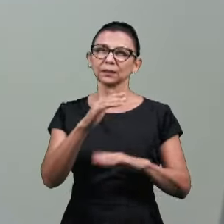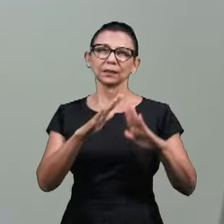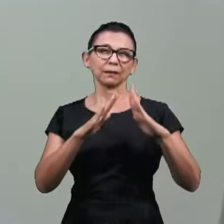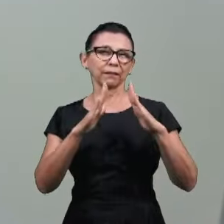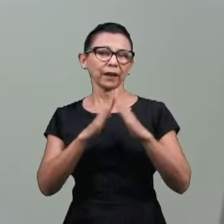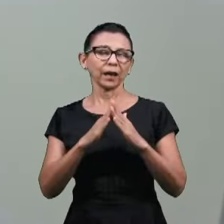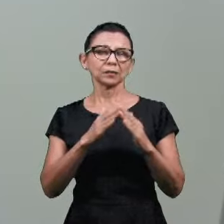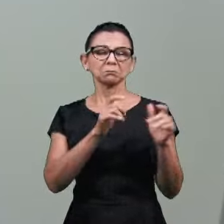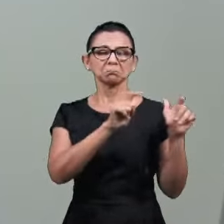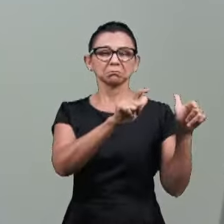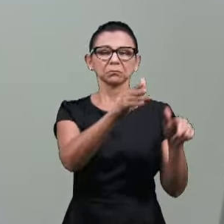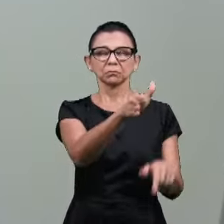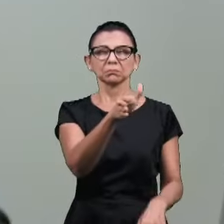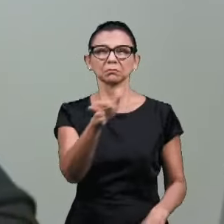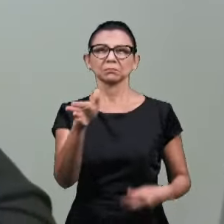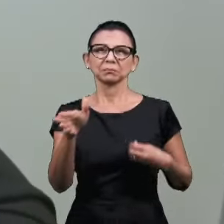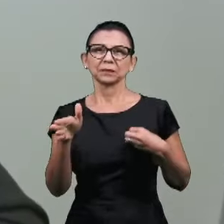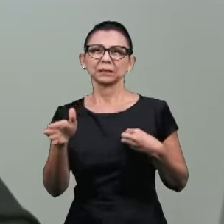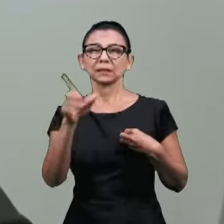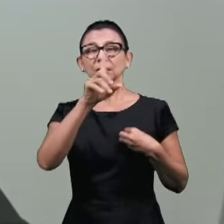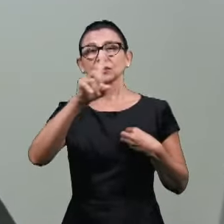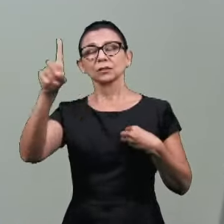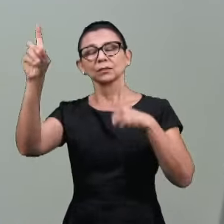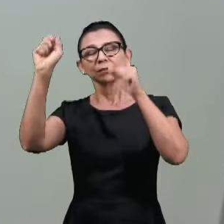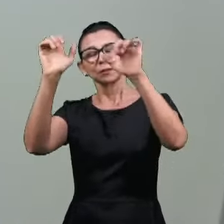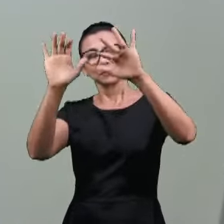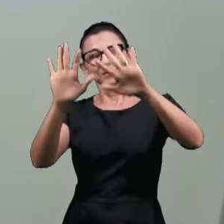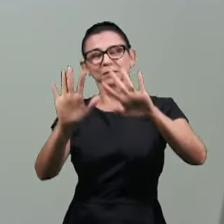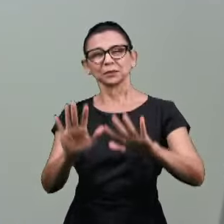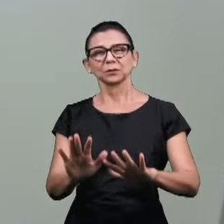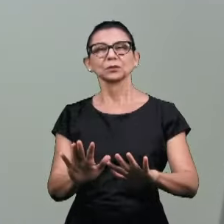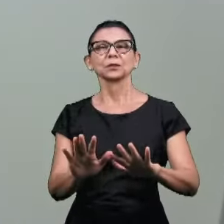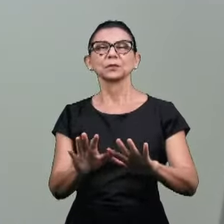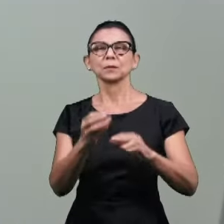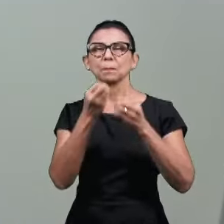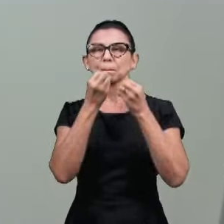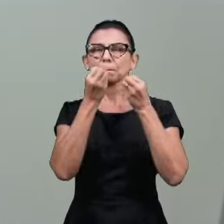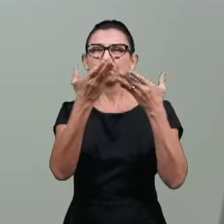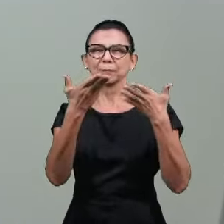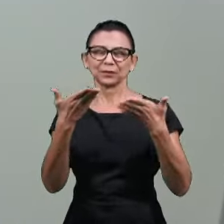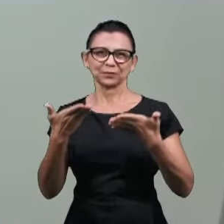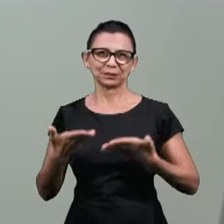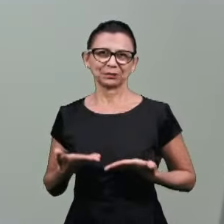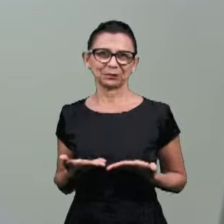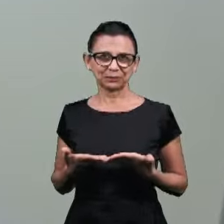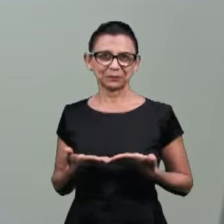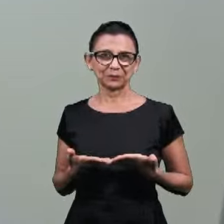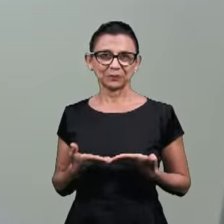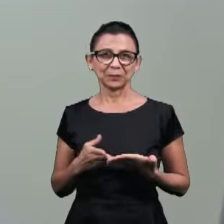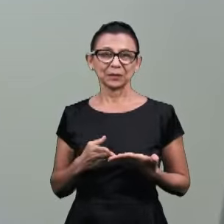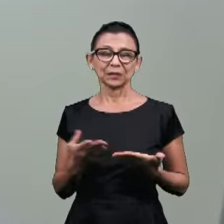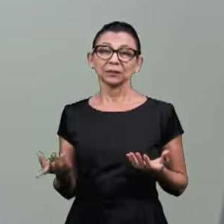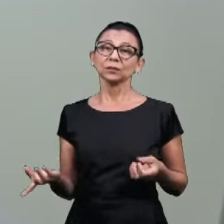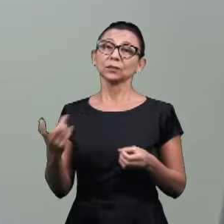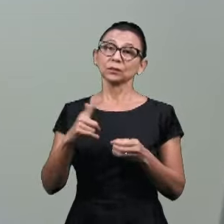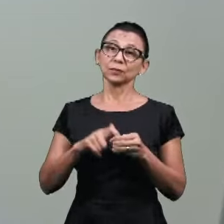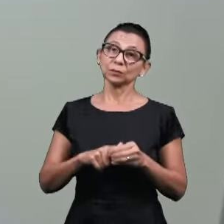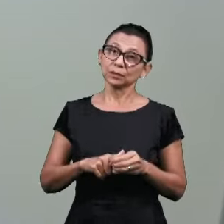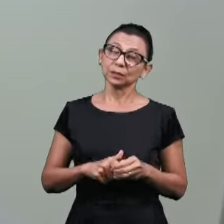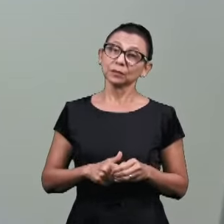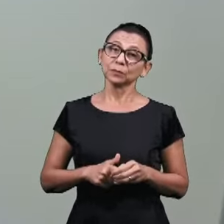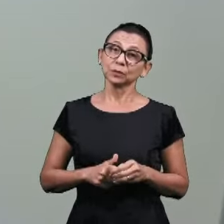você estiver, que Deus abençoe sua vida, seja muito bem-vindo. E nós estamos de volta aqui com o nosso projeto.